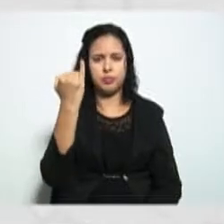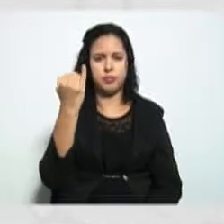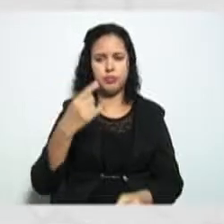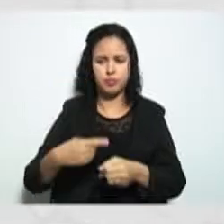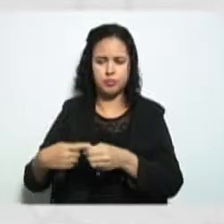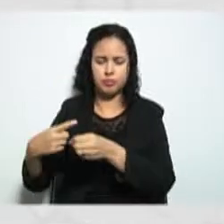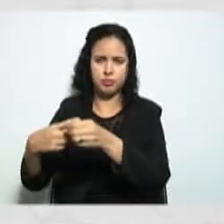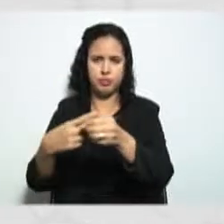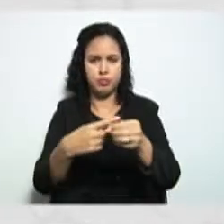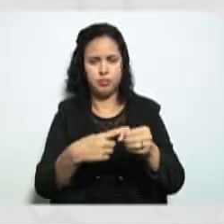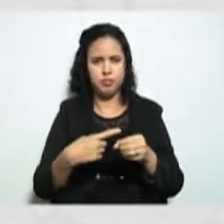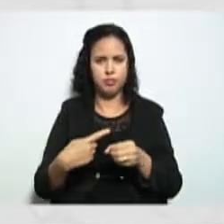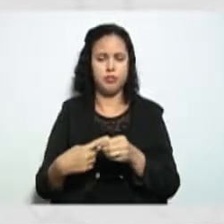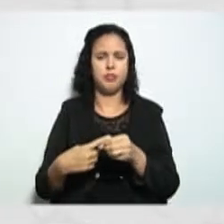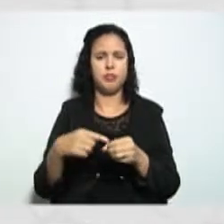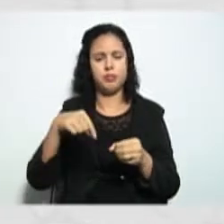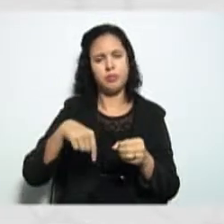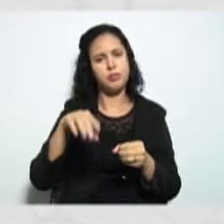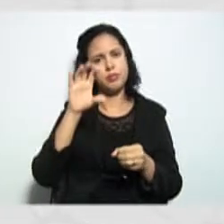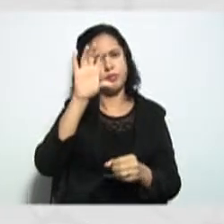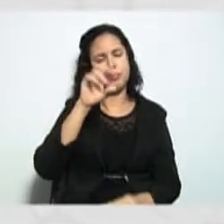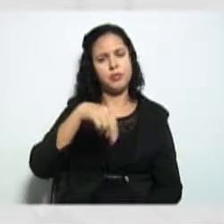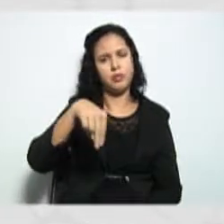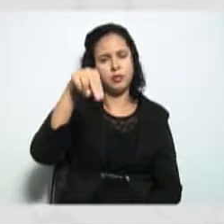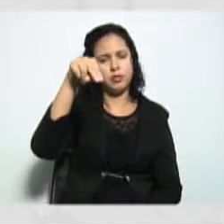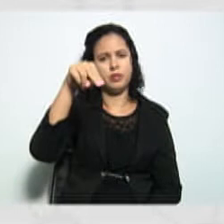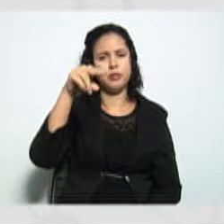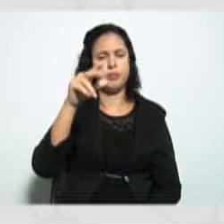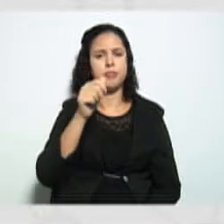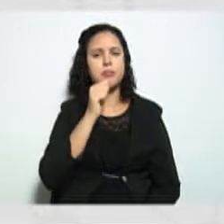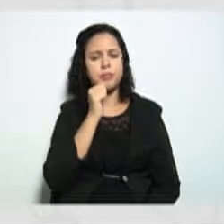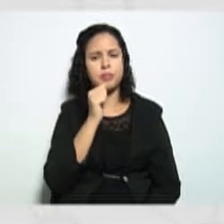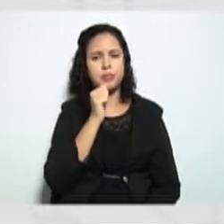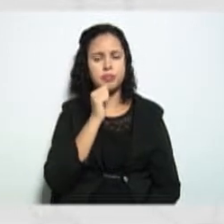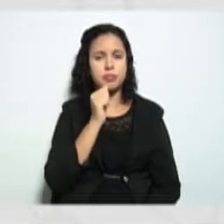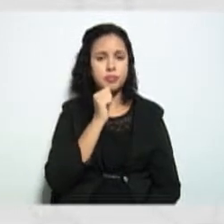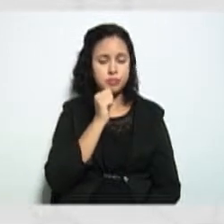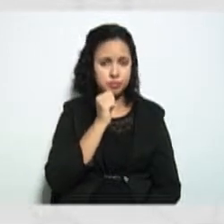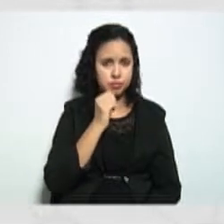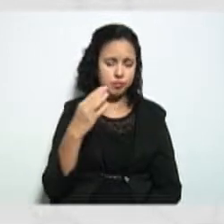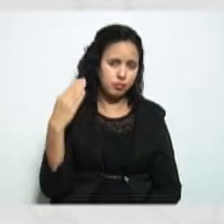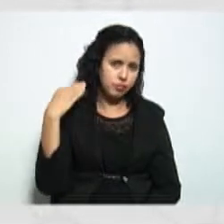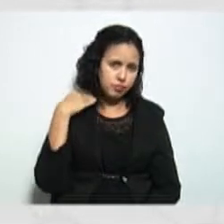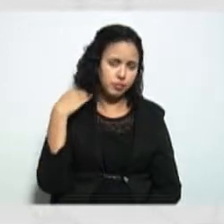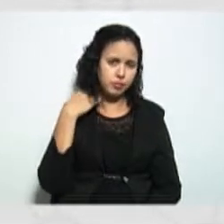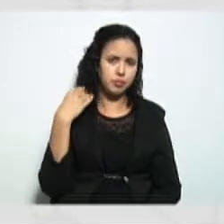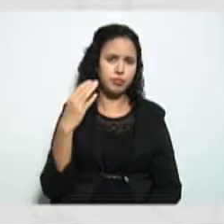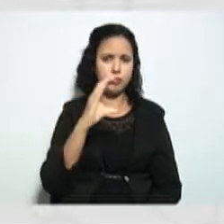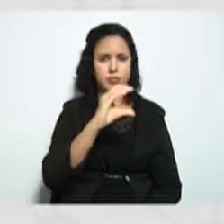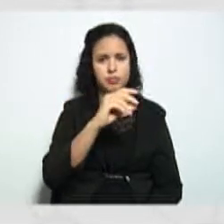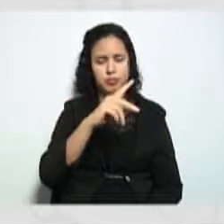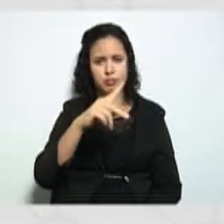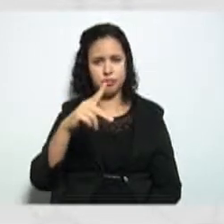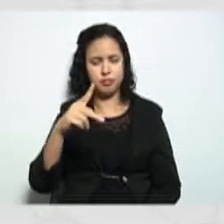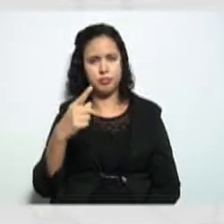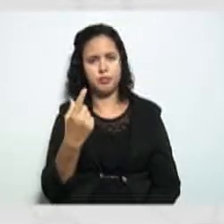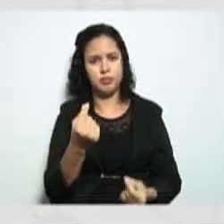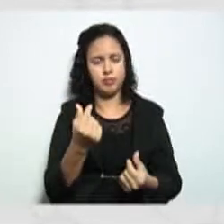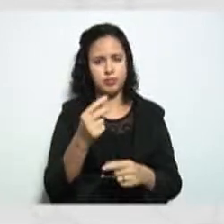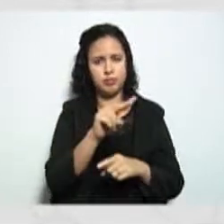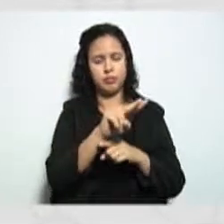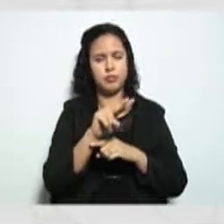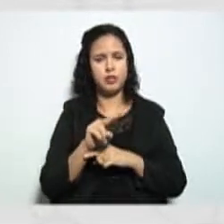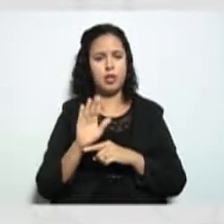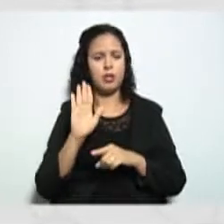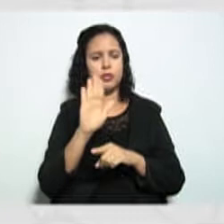municípios, principalmente aqui na região norte, lugares onde não tem banco, uma cooperativa de crédito ajuda muito a fomentar a economia local.